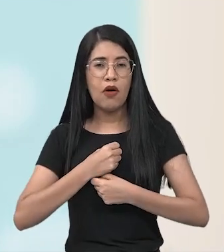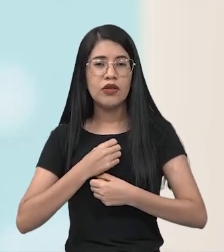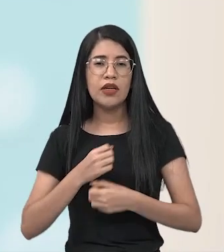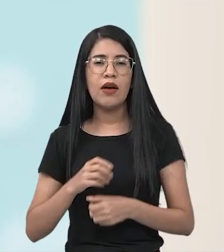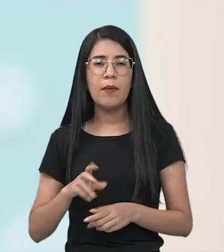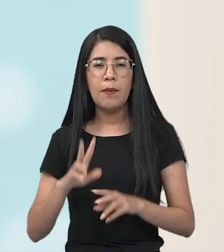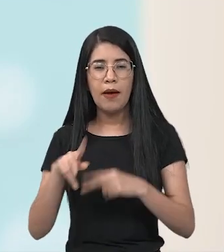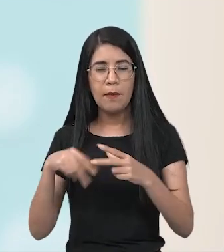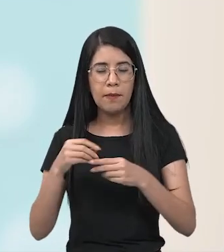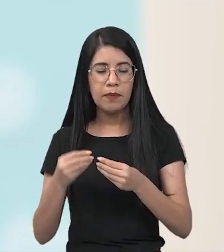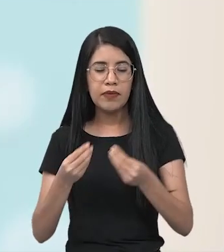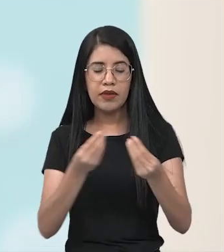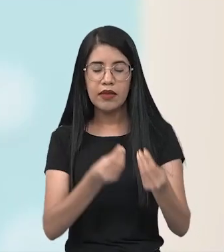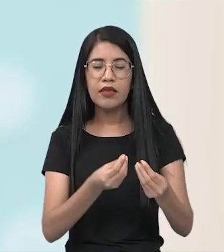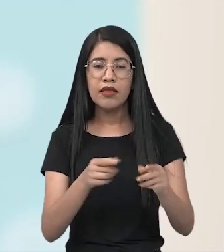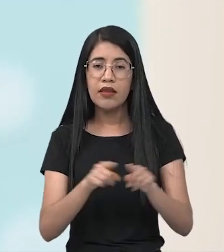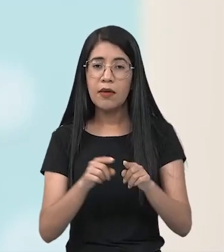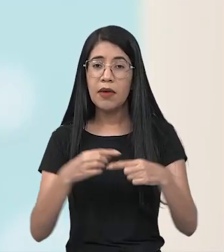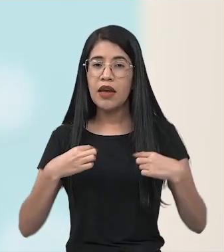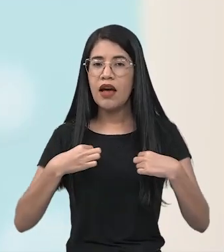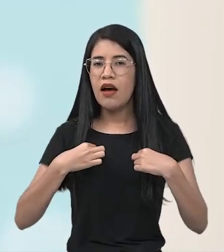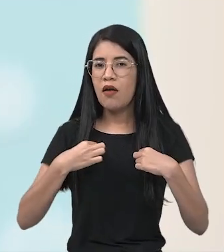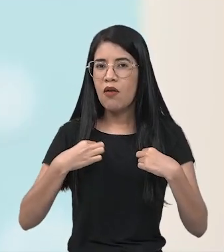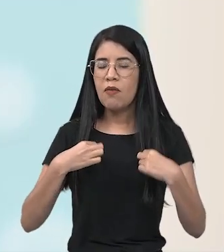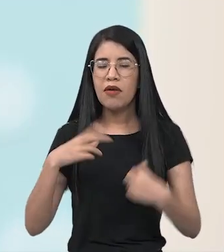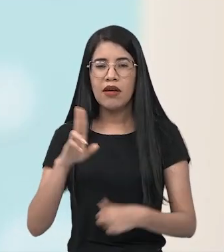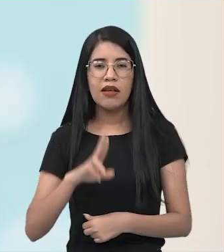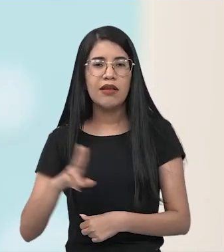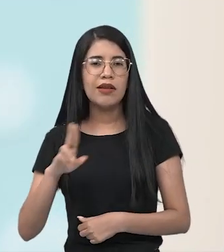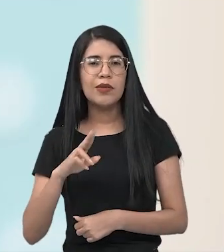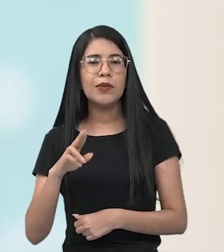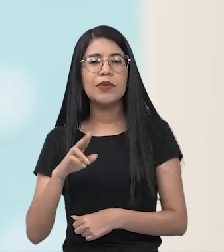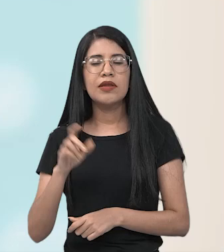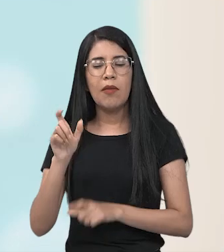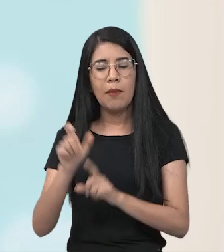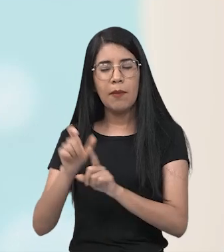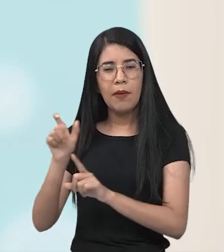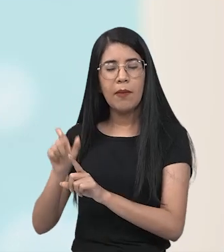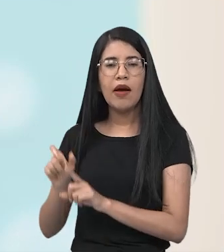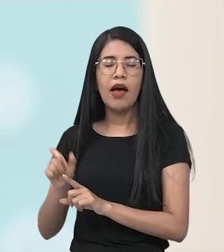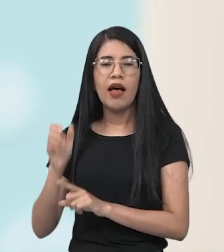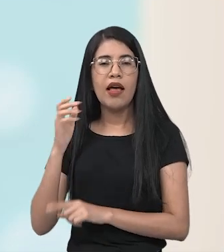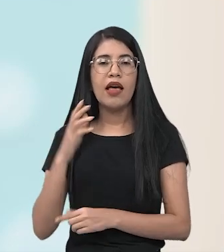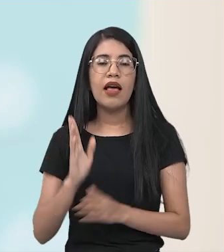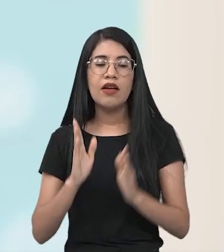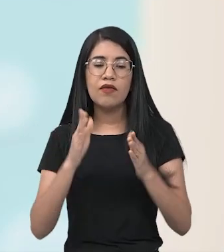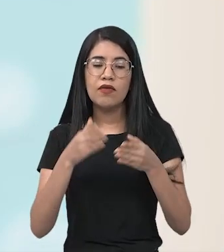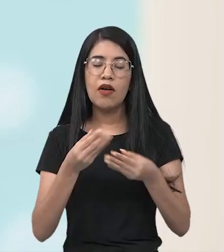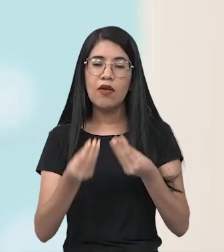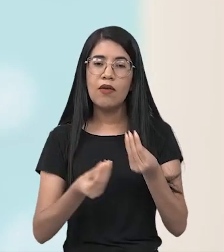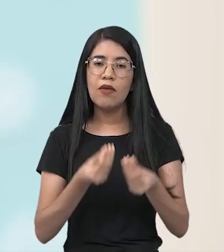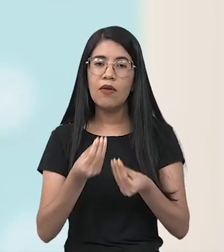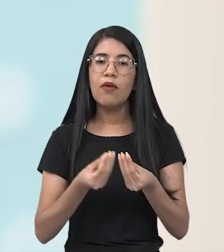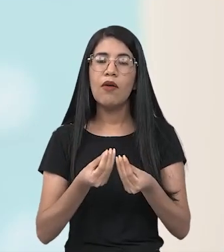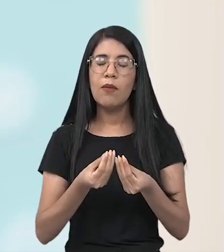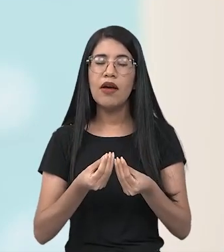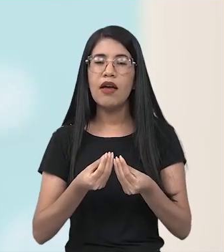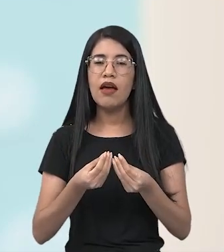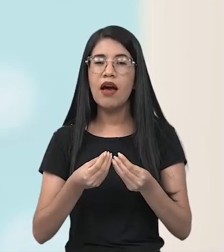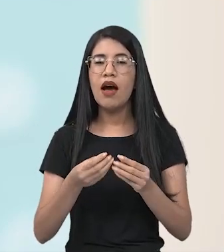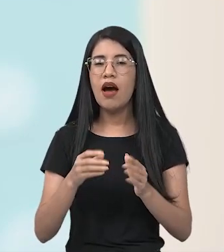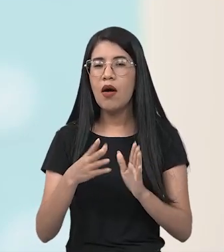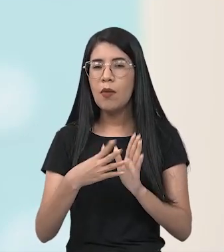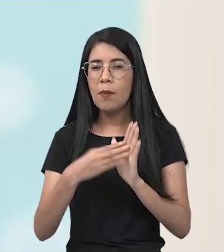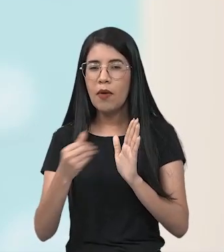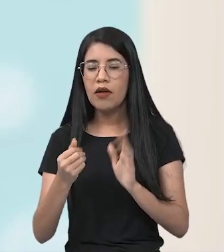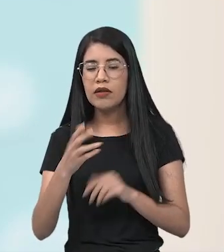exemplo. E a roupa que os artistas usam nessa cerimônia são roupas que muitas vezes vão direcionar, né, a moda do